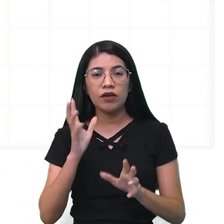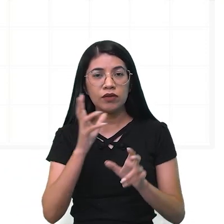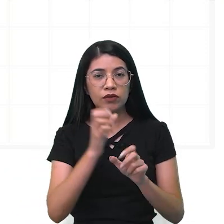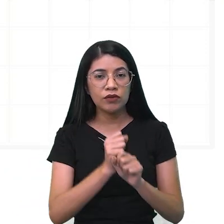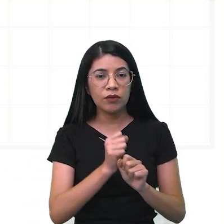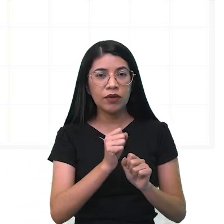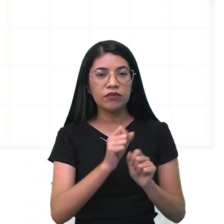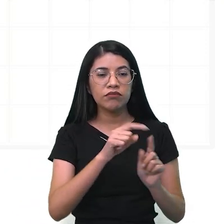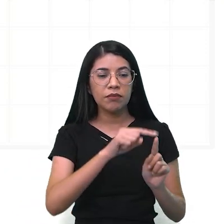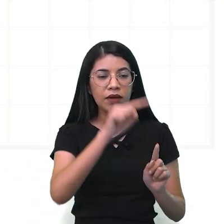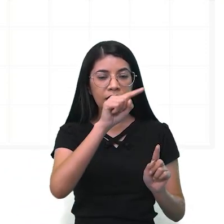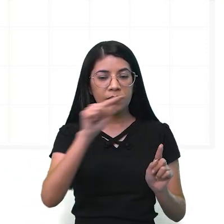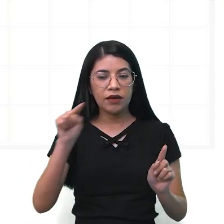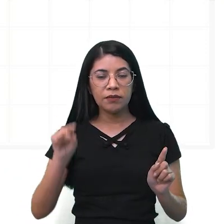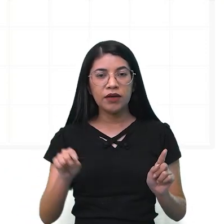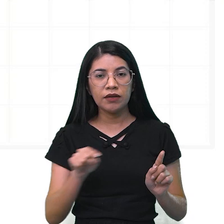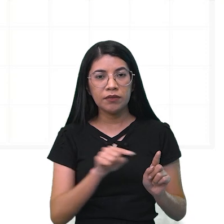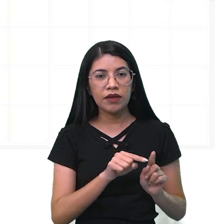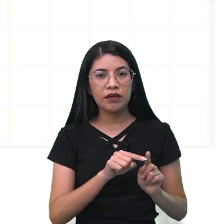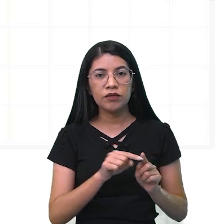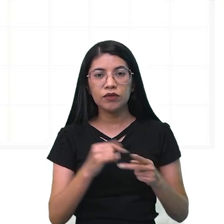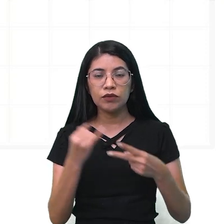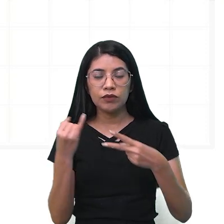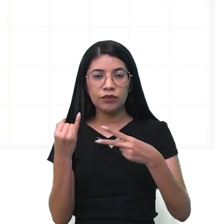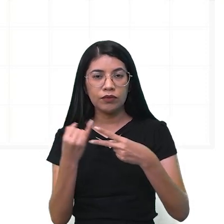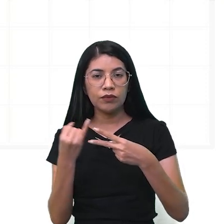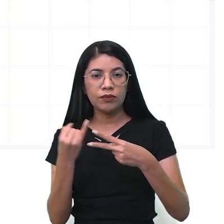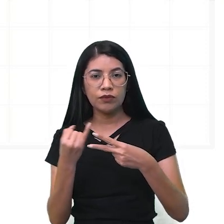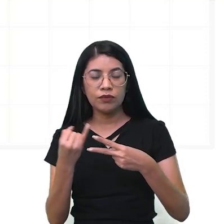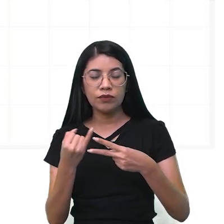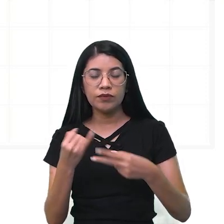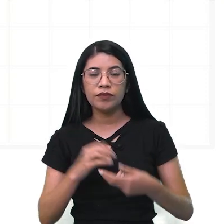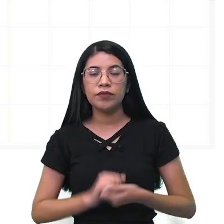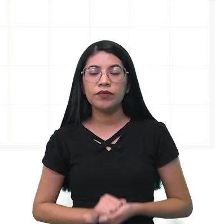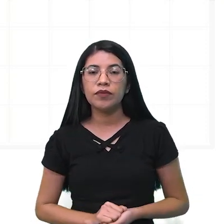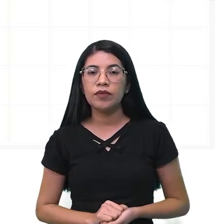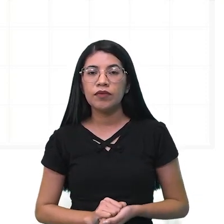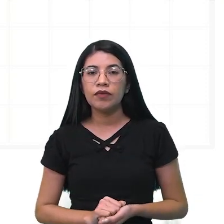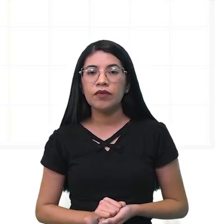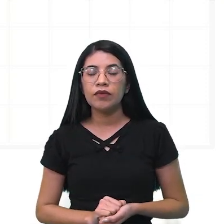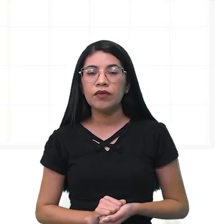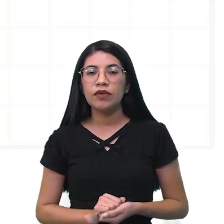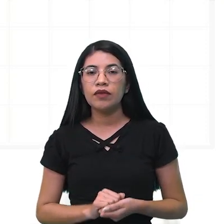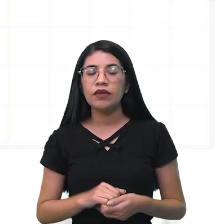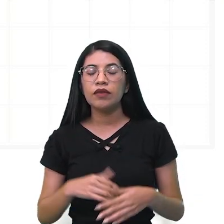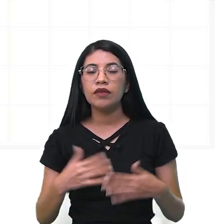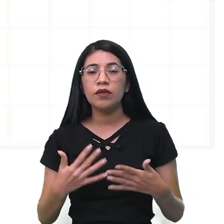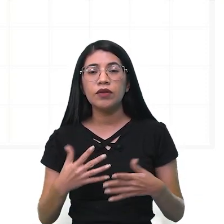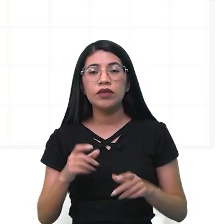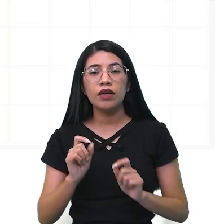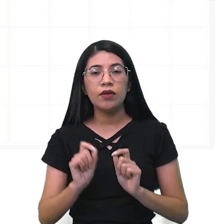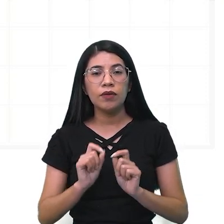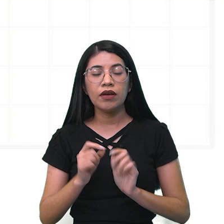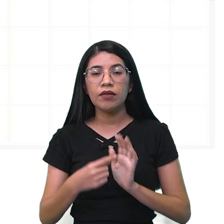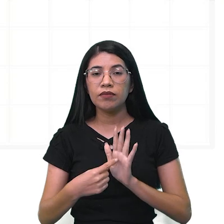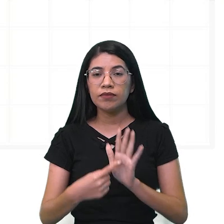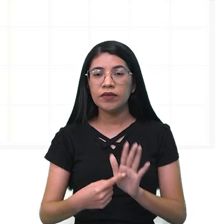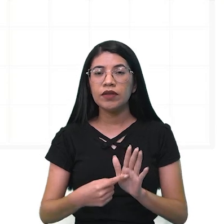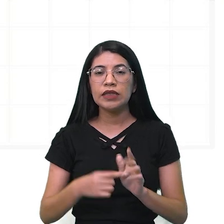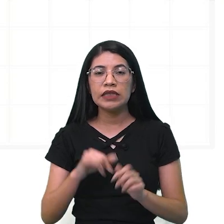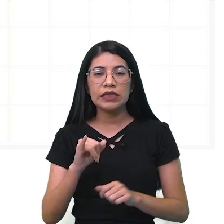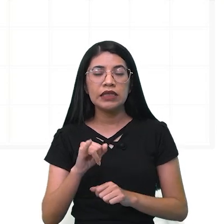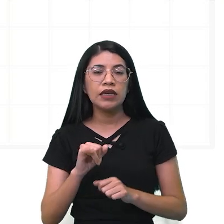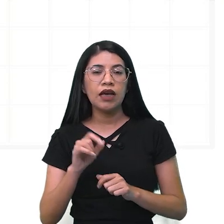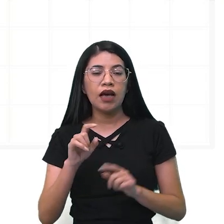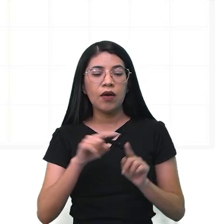lados de um polígono. Então, como nós estamos trabalhando aqui com a hipótese desse lado x ser